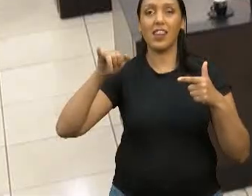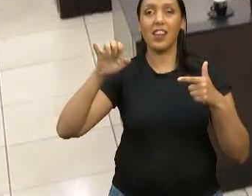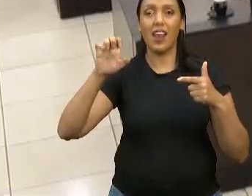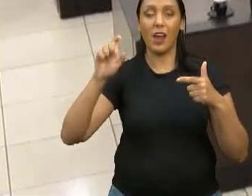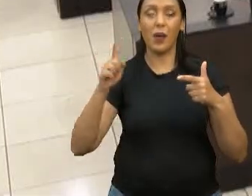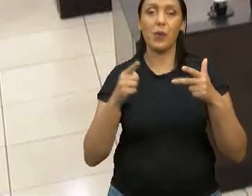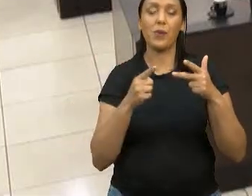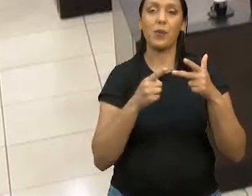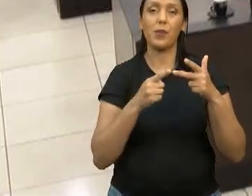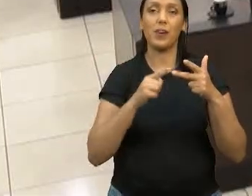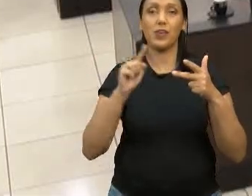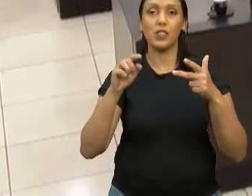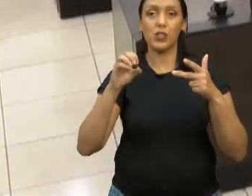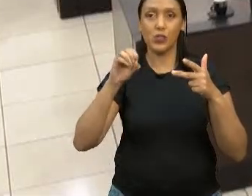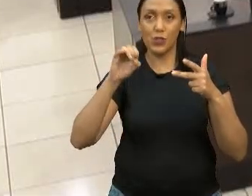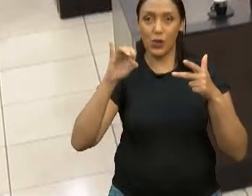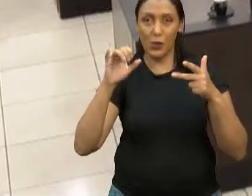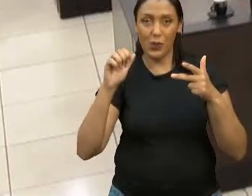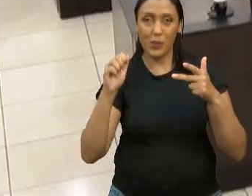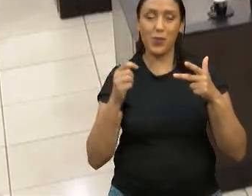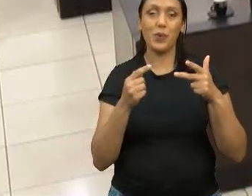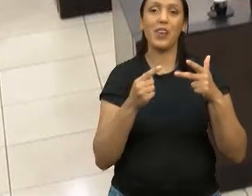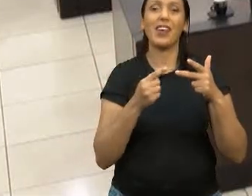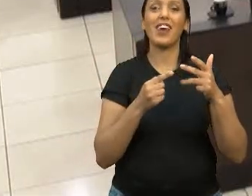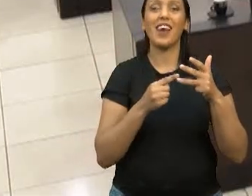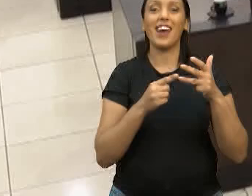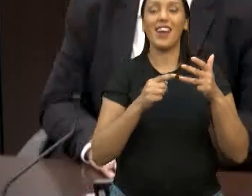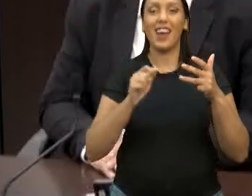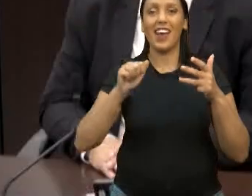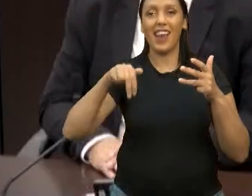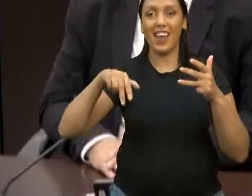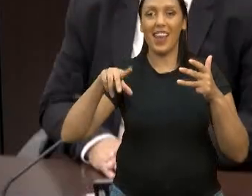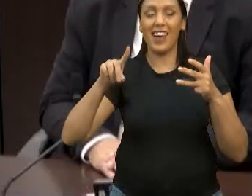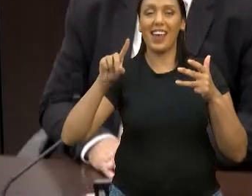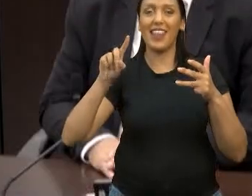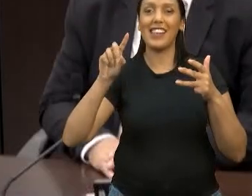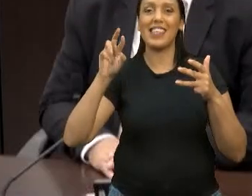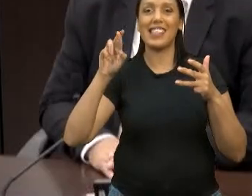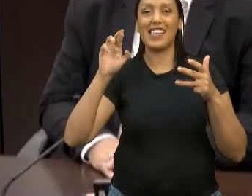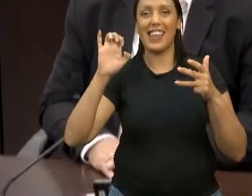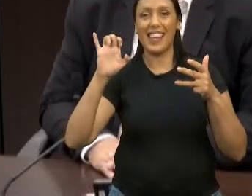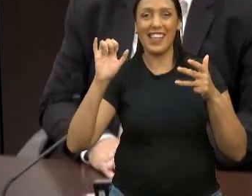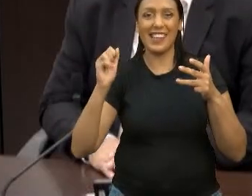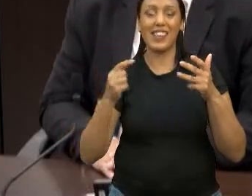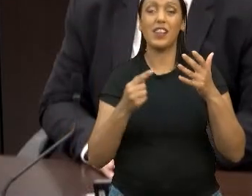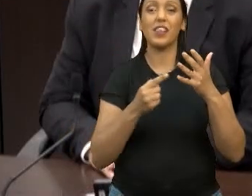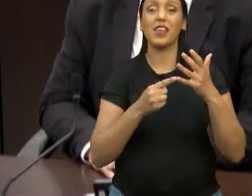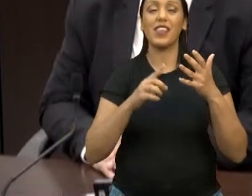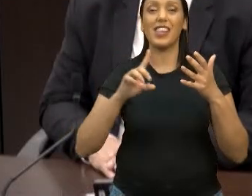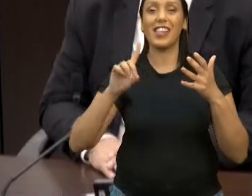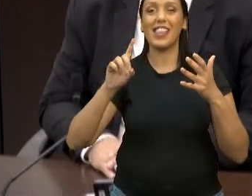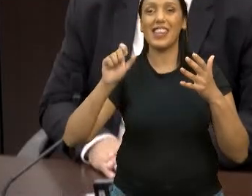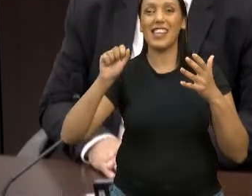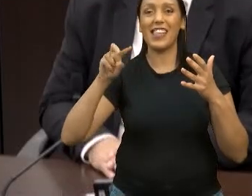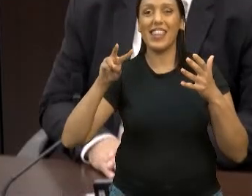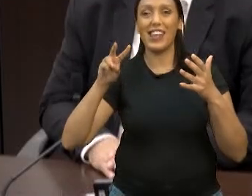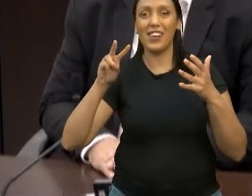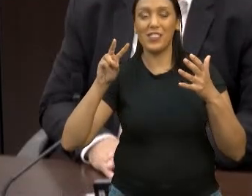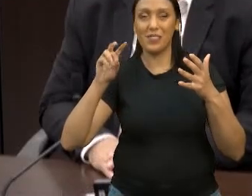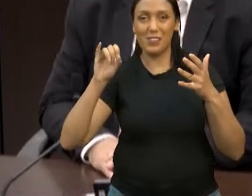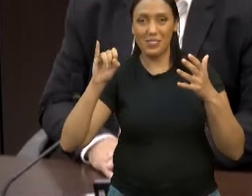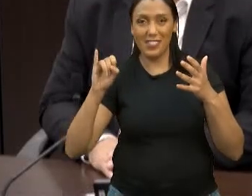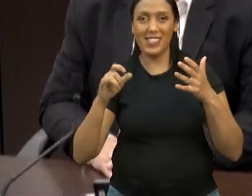Louco, Andréia, nossa palhaça, Bilu, Bijuju, o Davi Rodrigo,